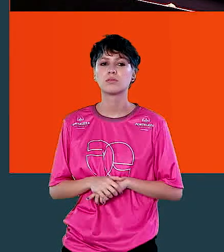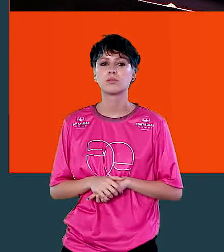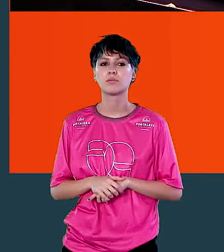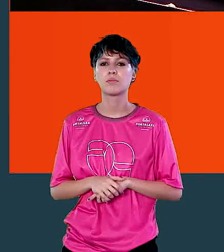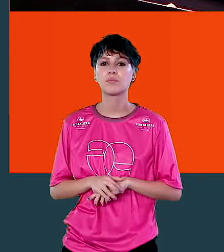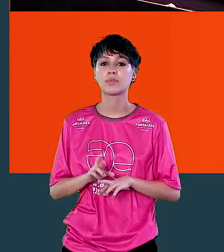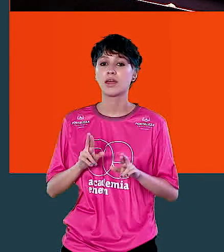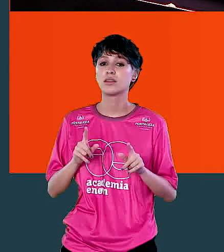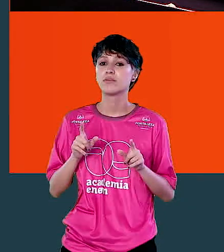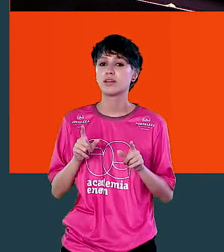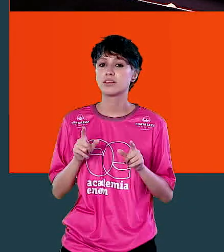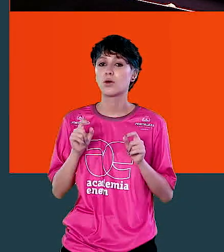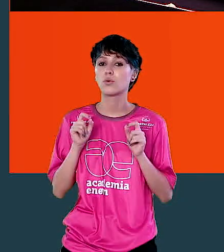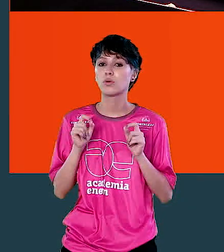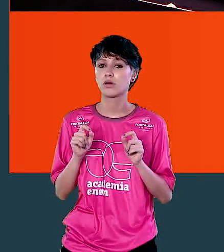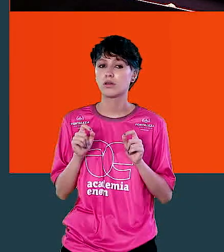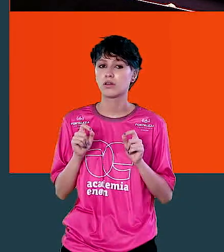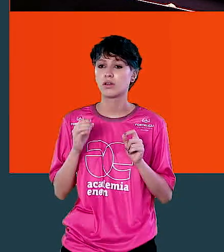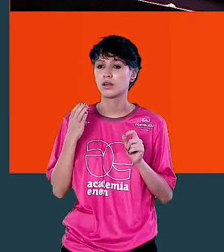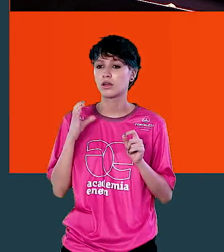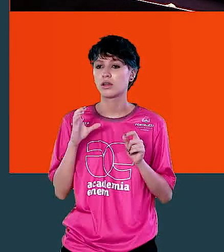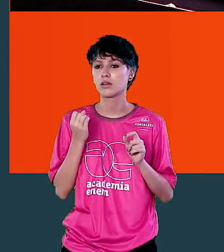Pelo número de carbonos. Beleza?